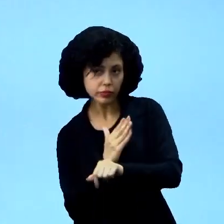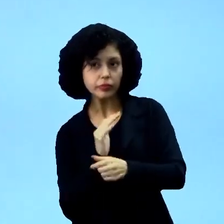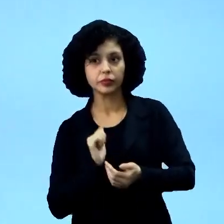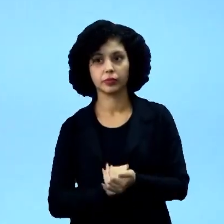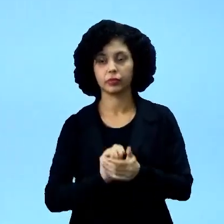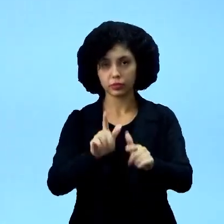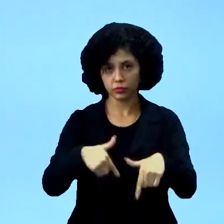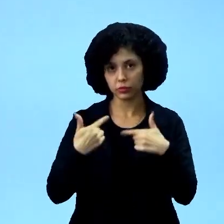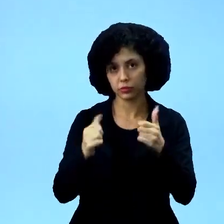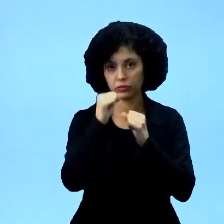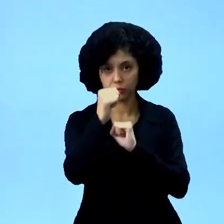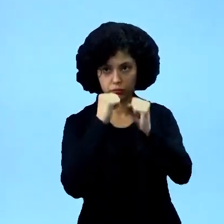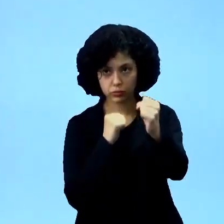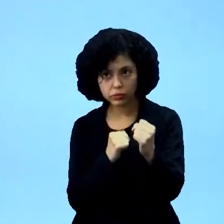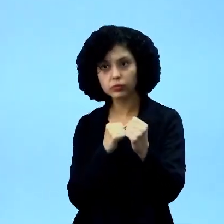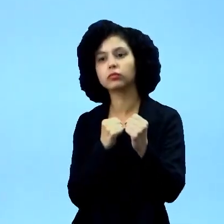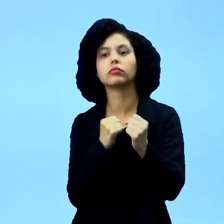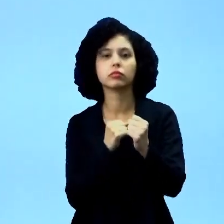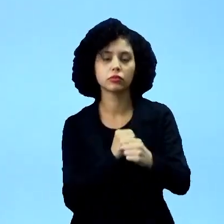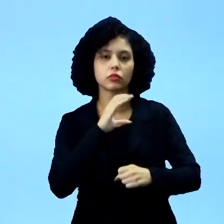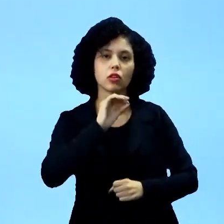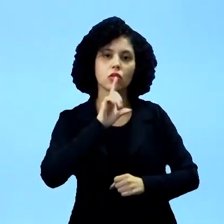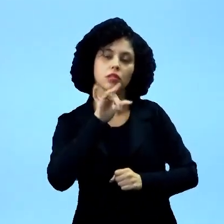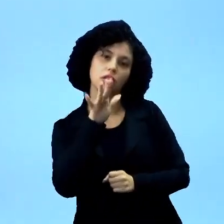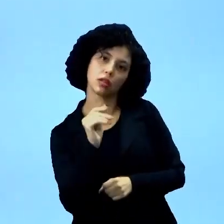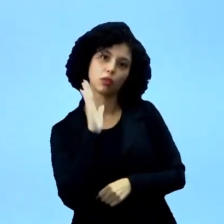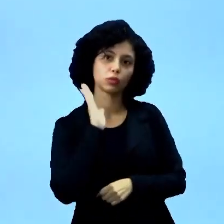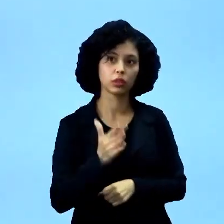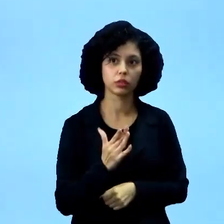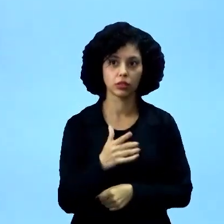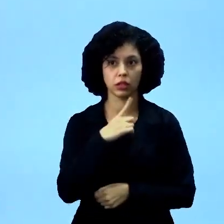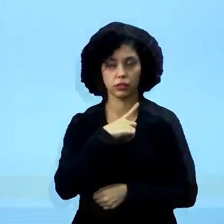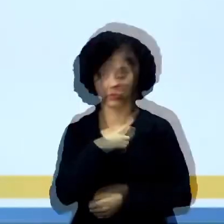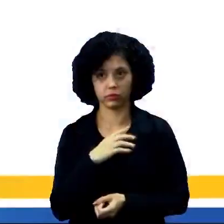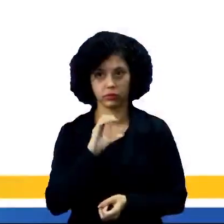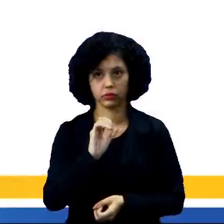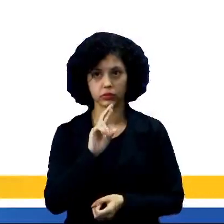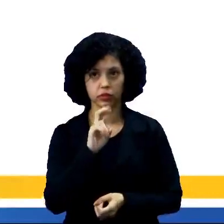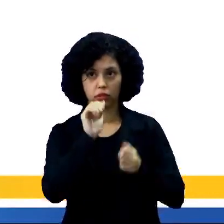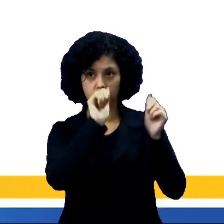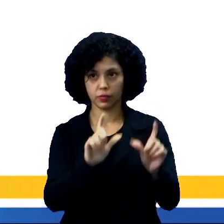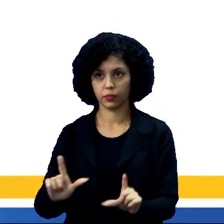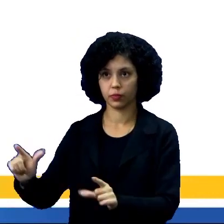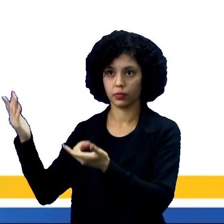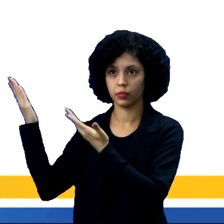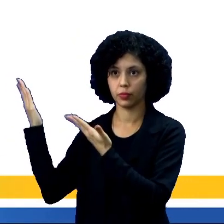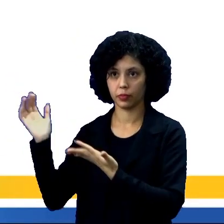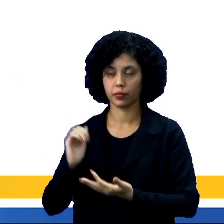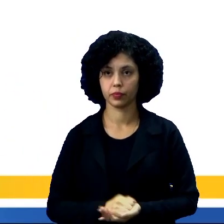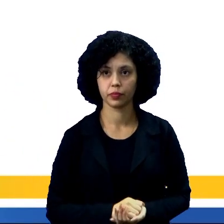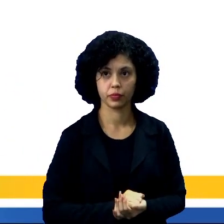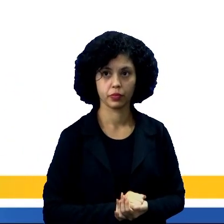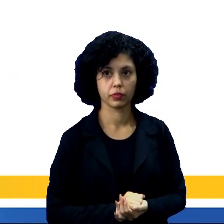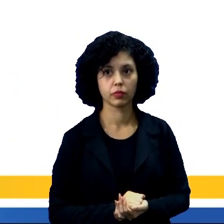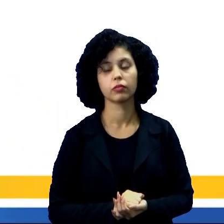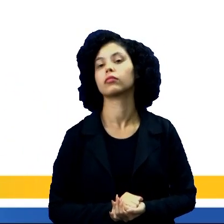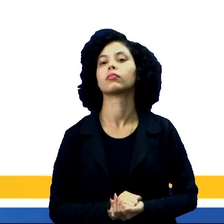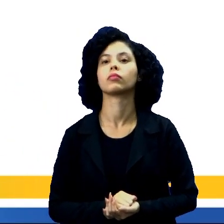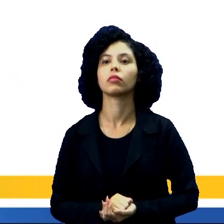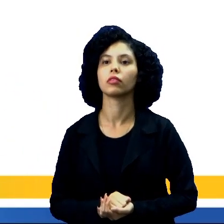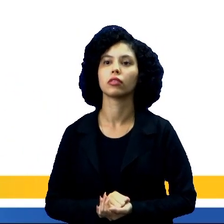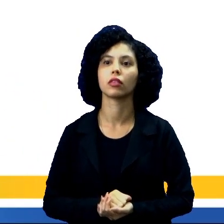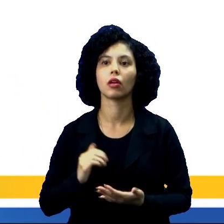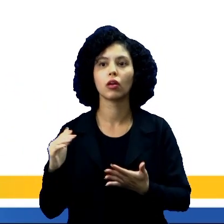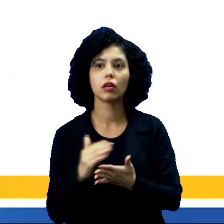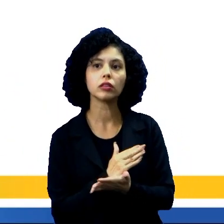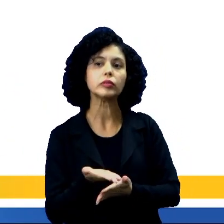caracteriza as lutas ocidentais. Já no caso das lutas orientais, em tela, vamos ver, aqui, lutas orientais,